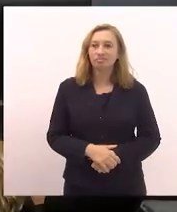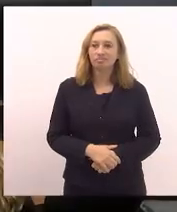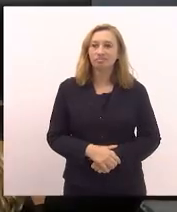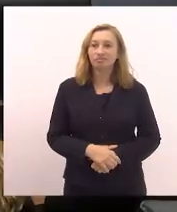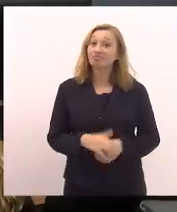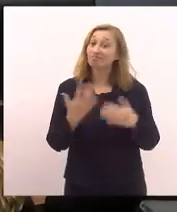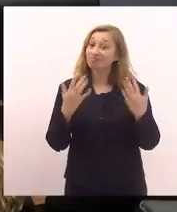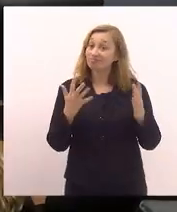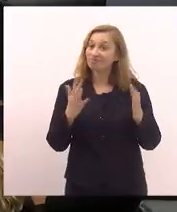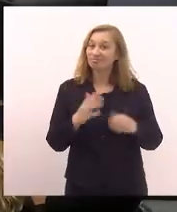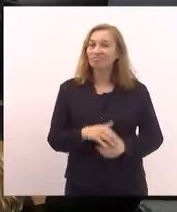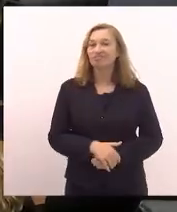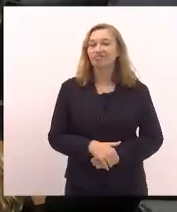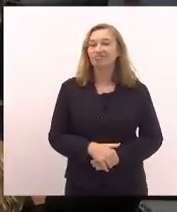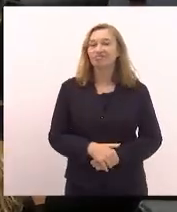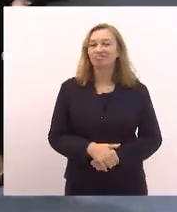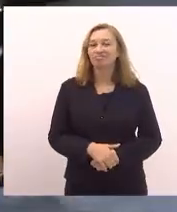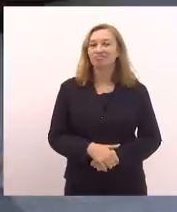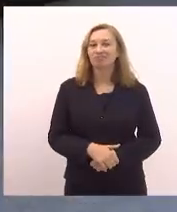Aplausos.